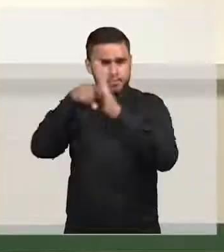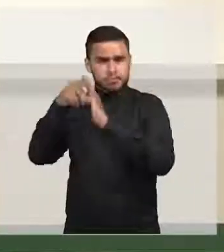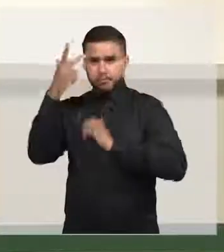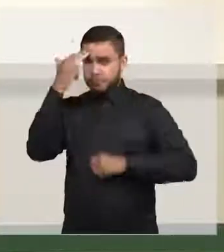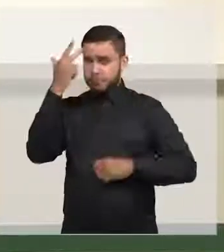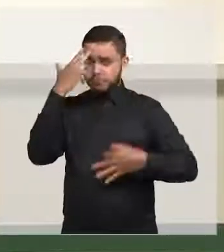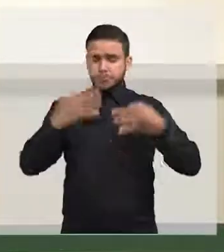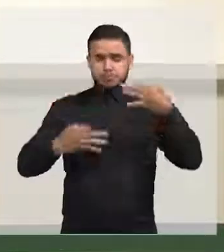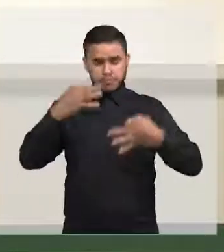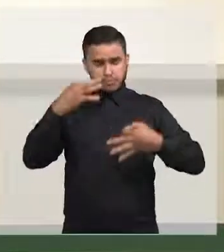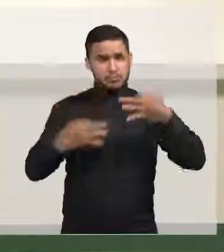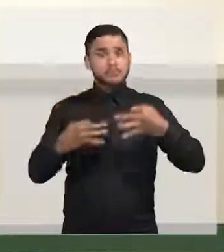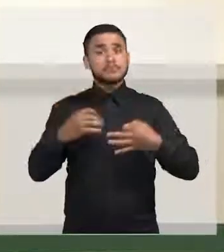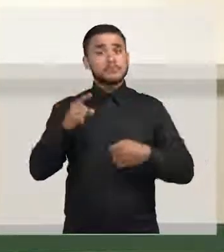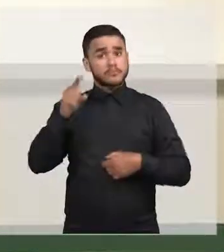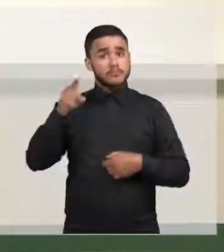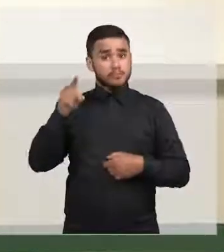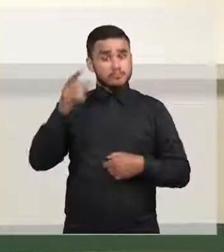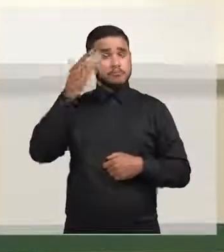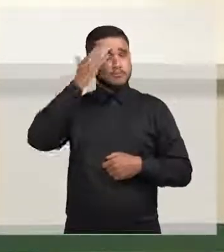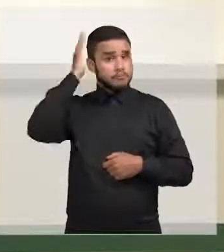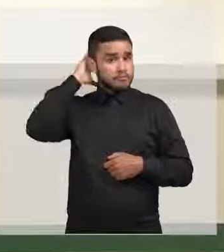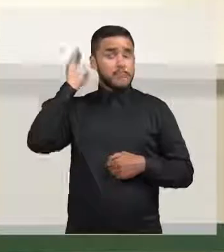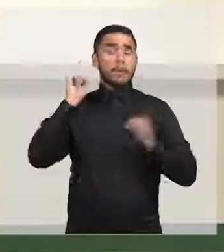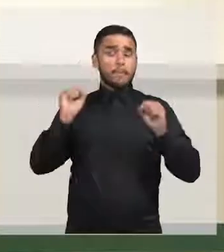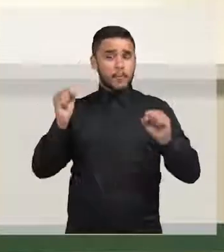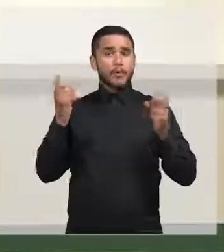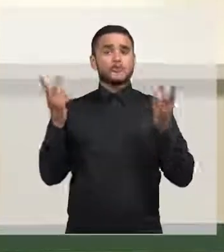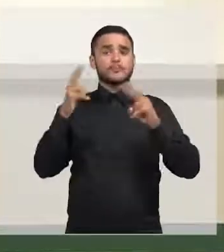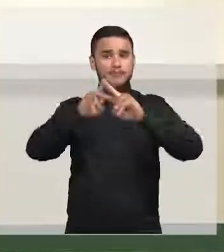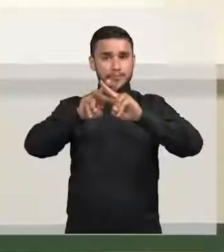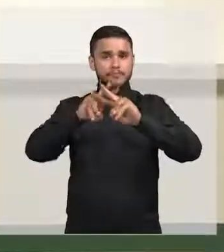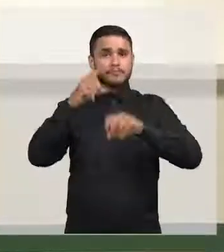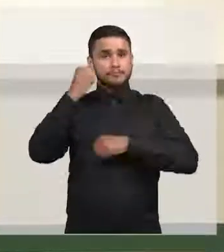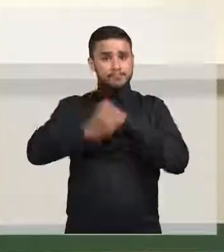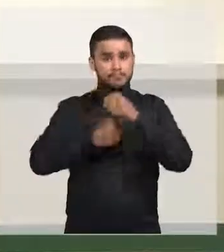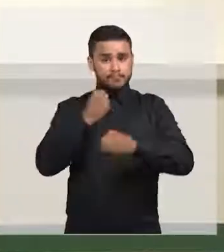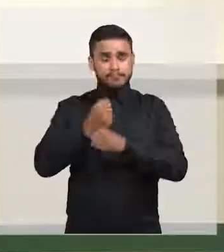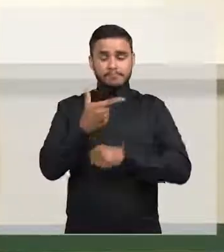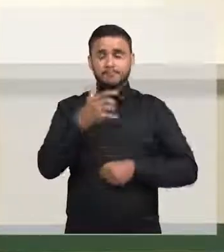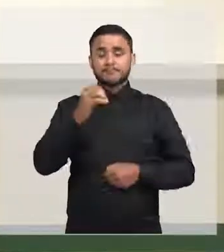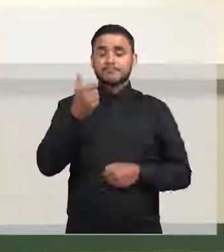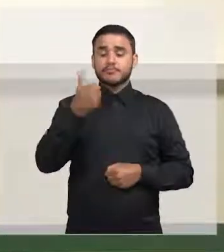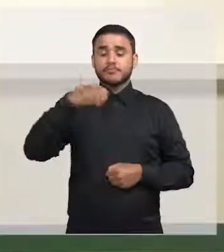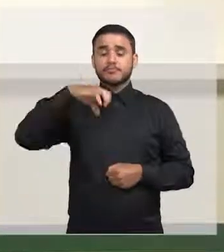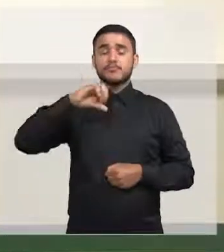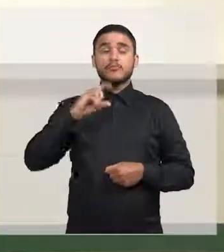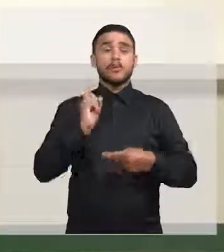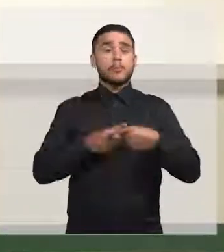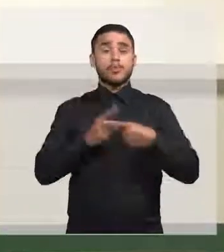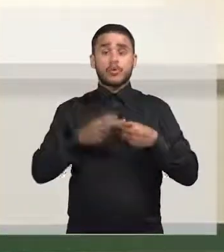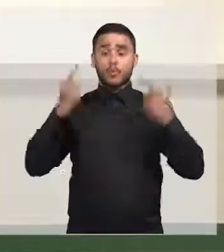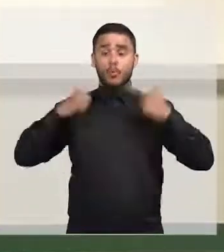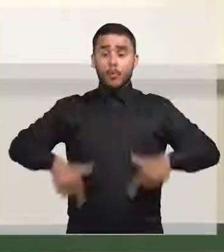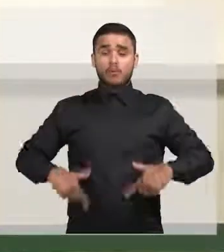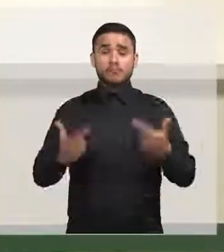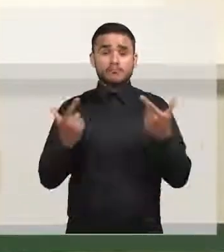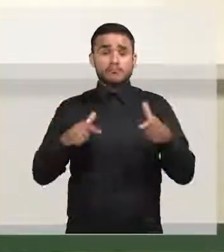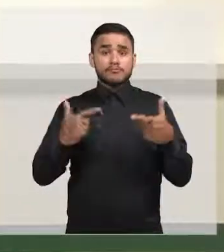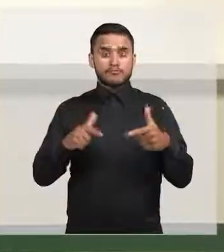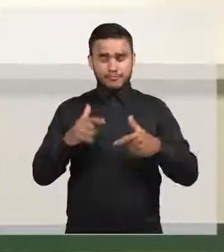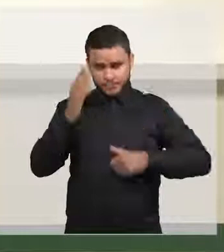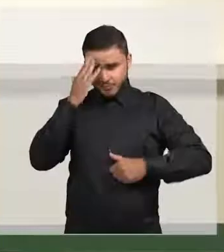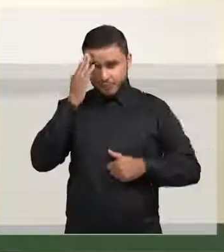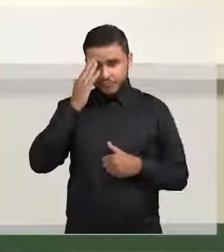potencializar a Operação Lava Jato e todos esses processos que estão aí envolvendo políticos, como esse do Michel Temer, como o do Lula e de muitos outros,